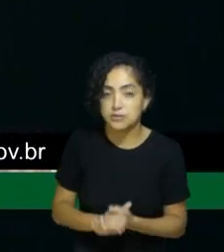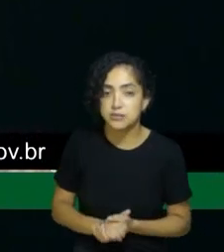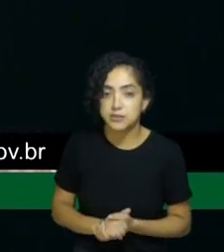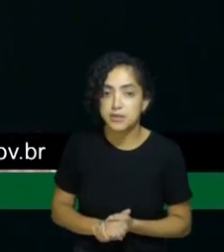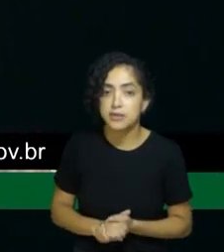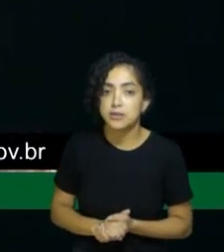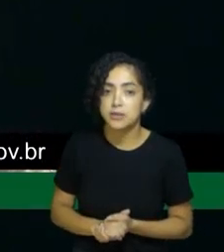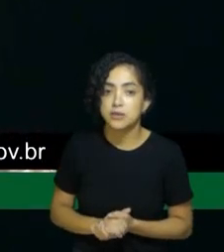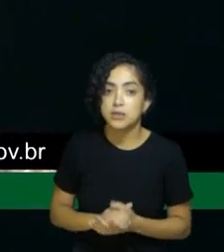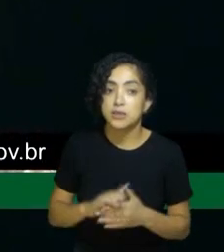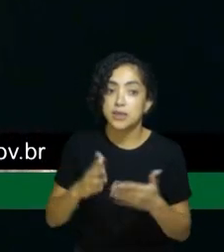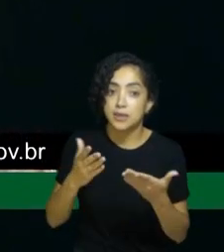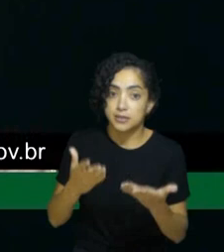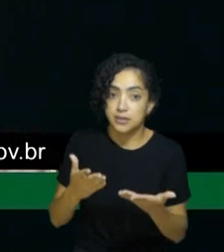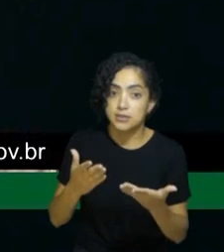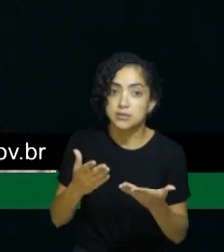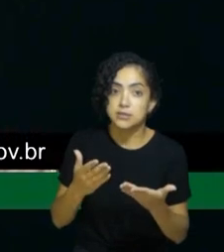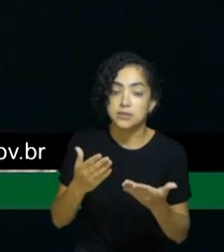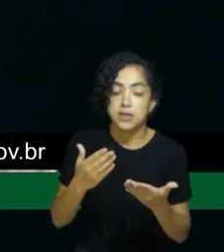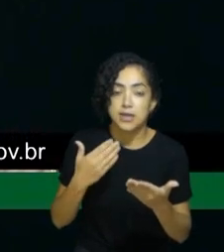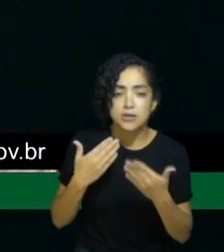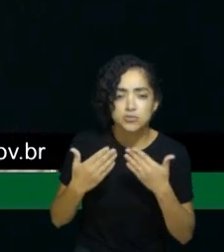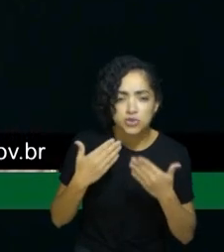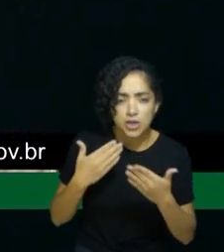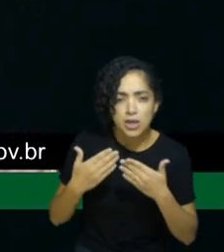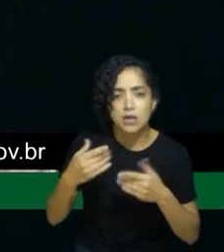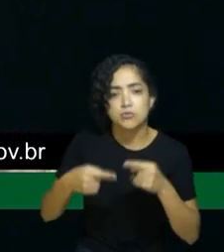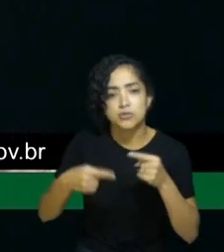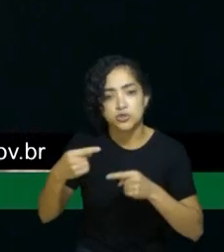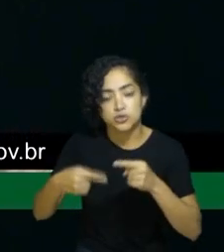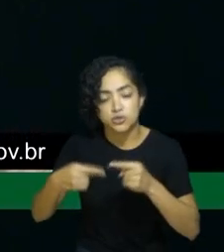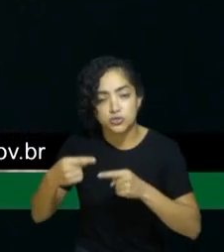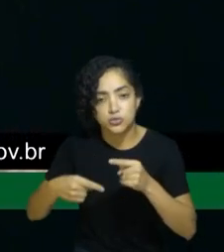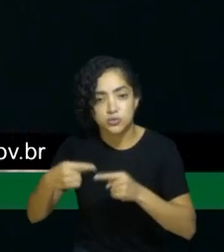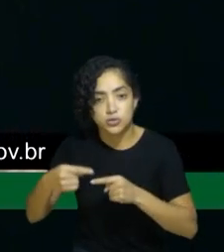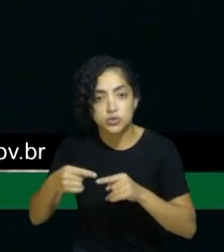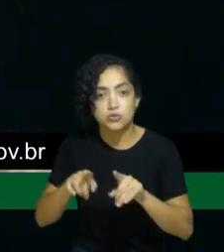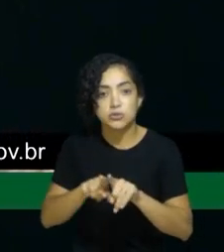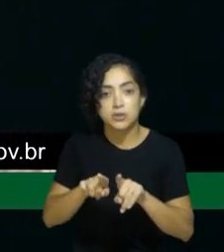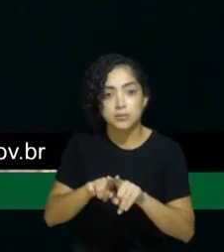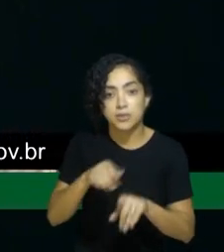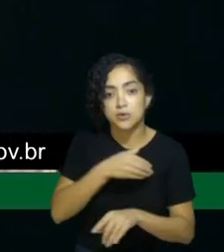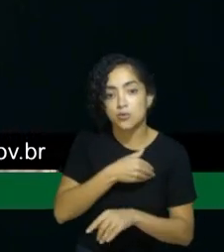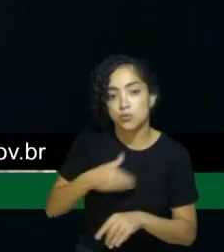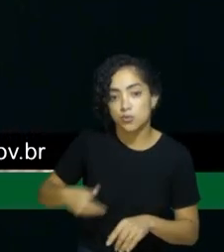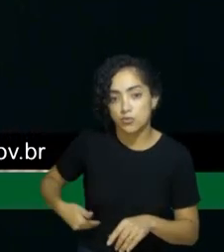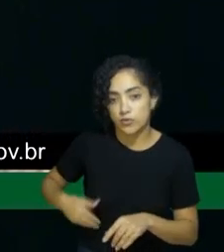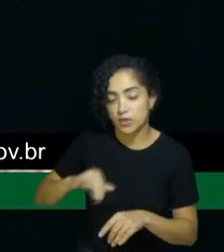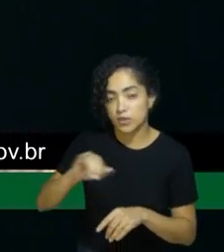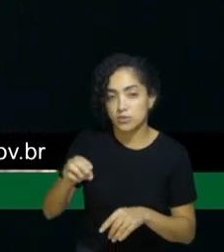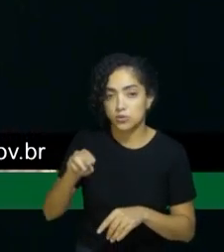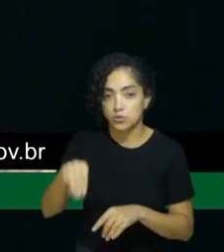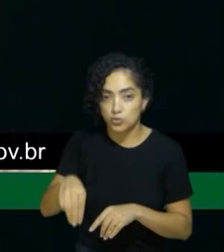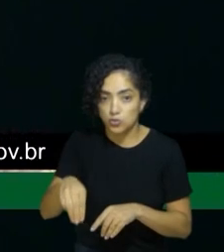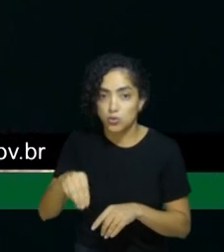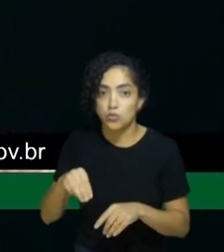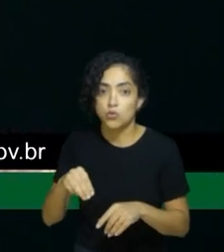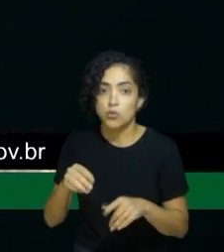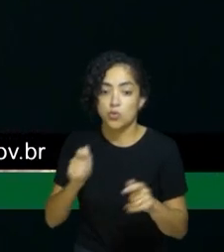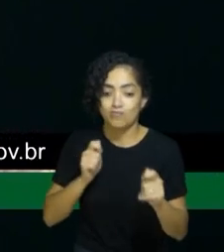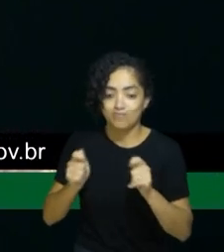virtude desse diálogo com todos os membros do Parlamento e também com o governador Jorginho o recurso economizado pela